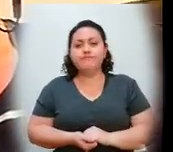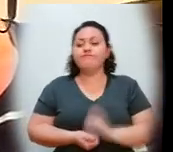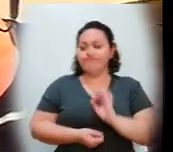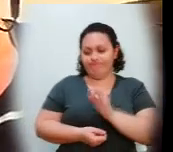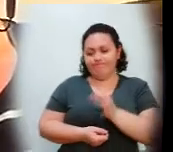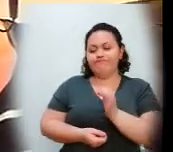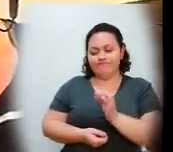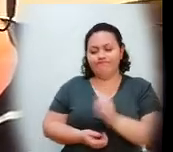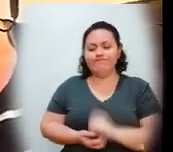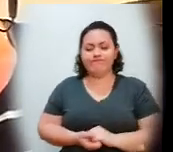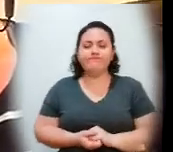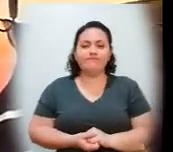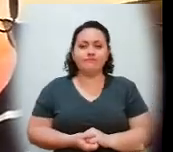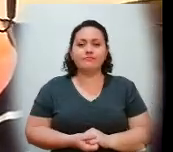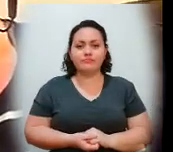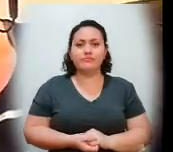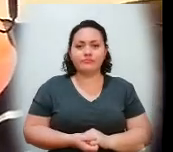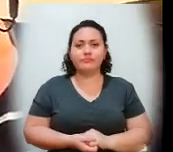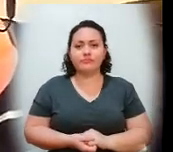exatamente.